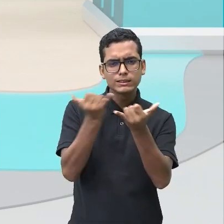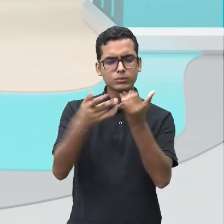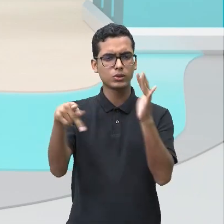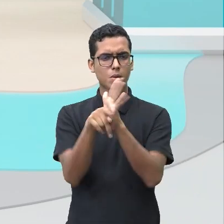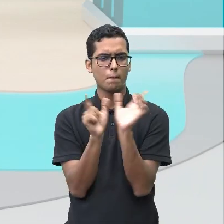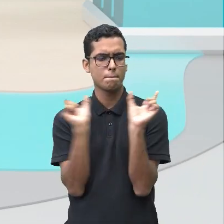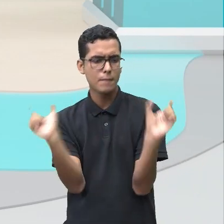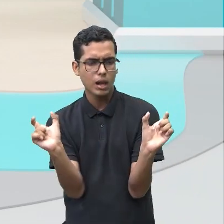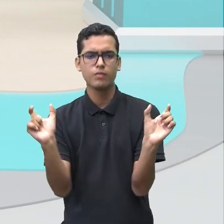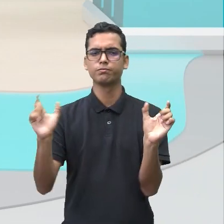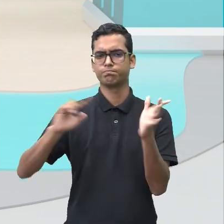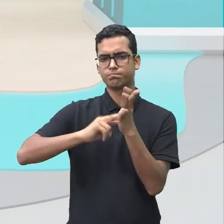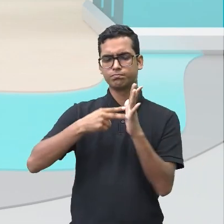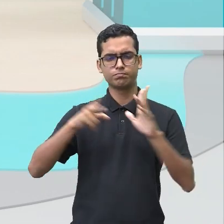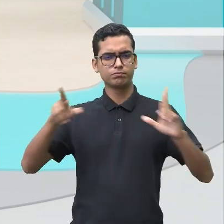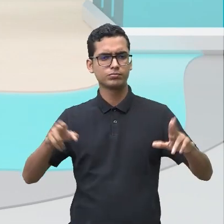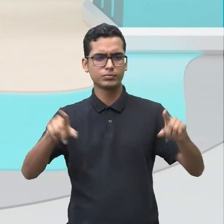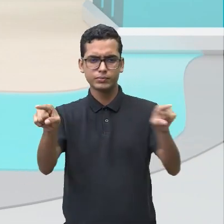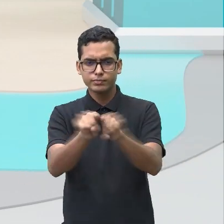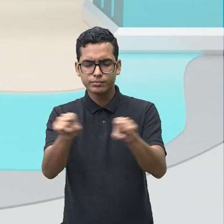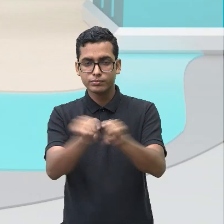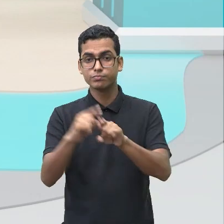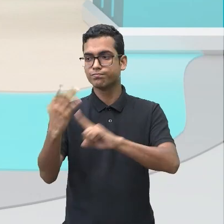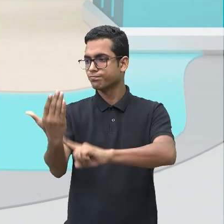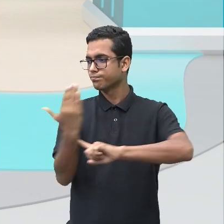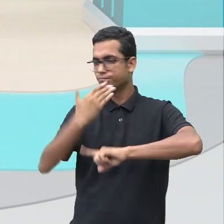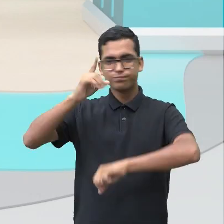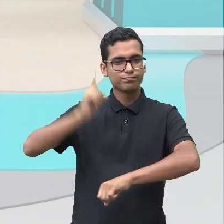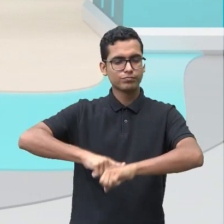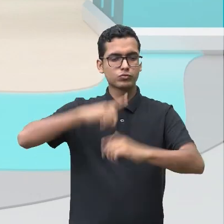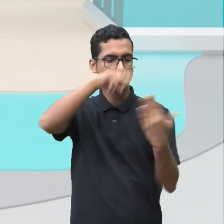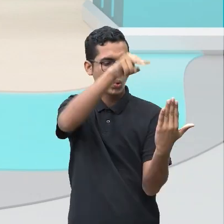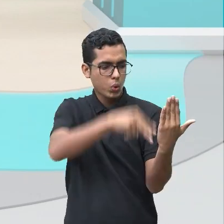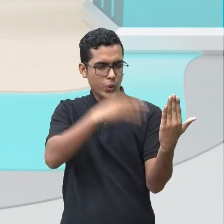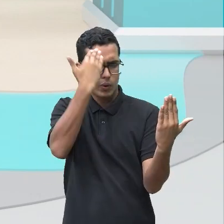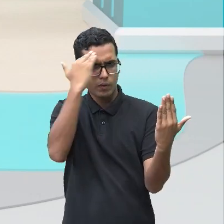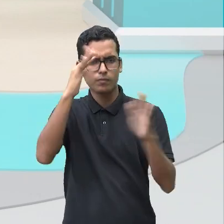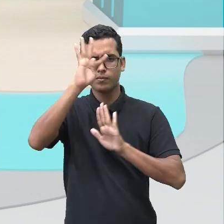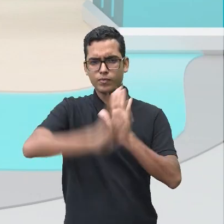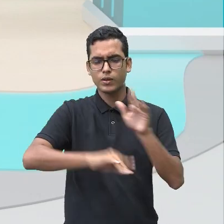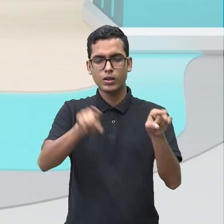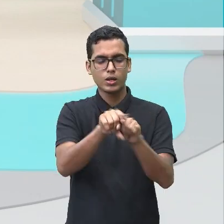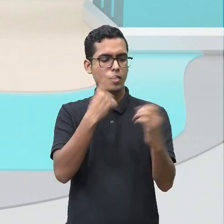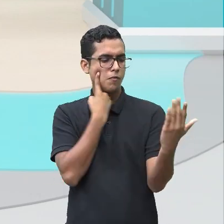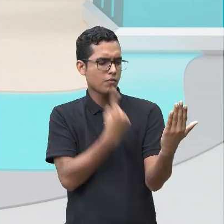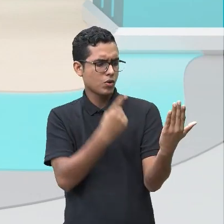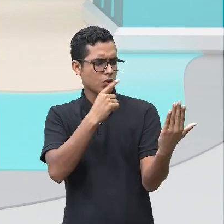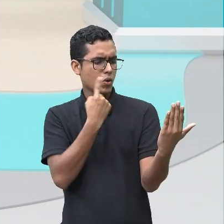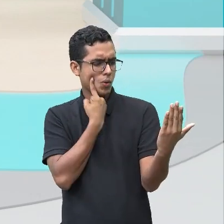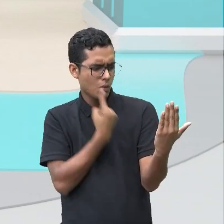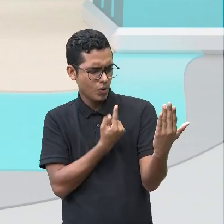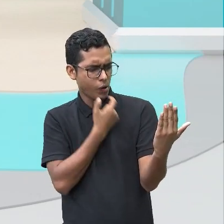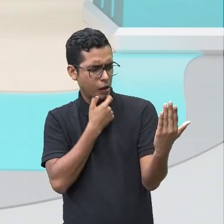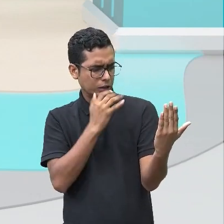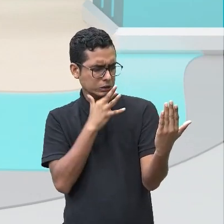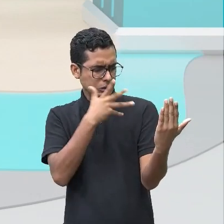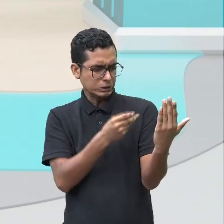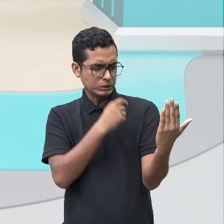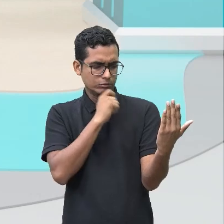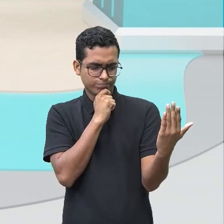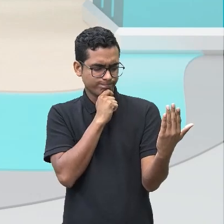em português. E isso nos ajuda muito na hora de compreender. Olhou ali o texto, está todo em inglês e agora eu